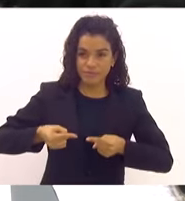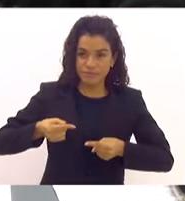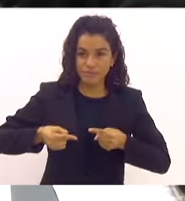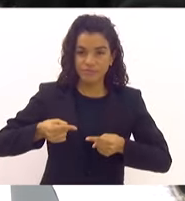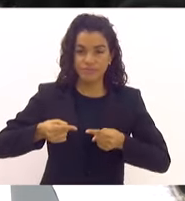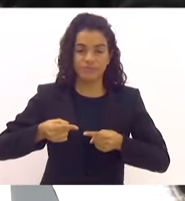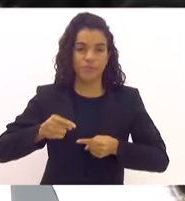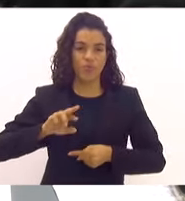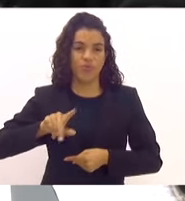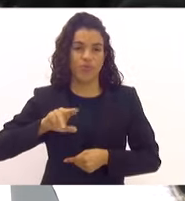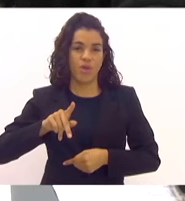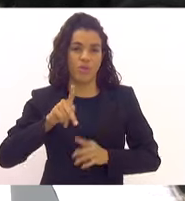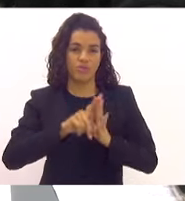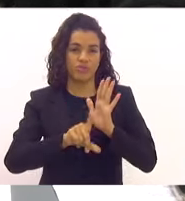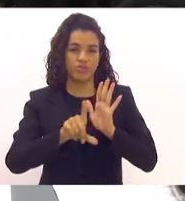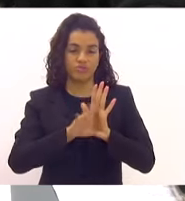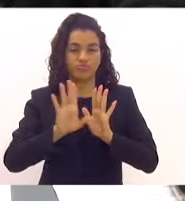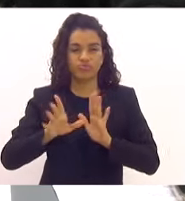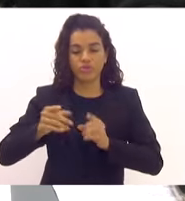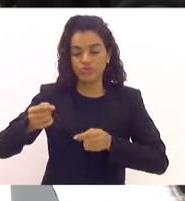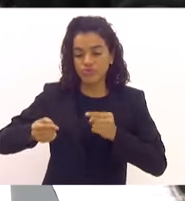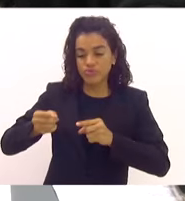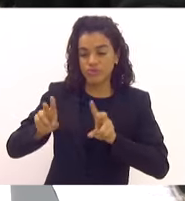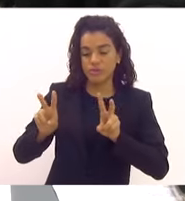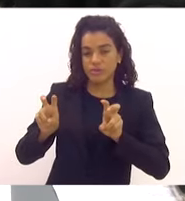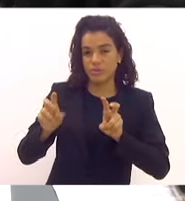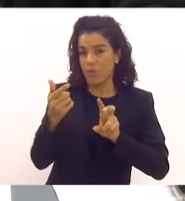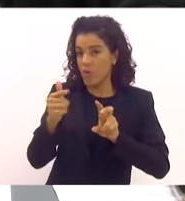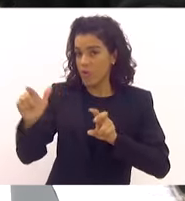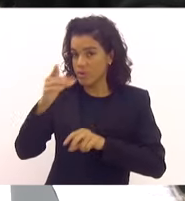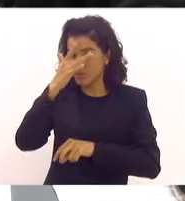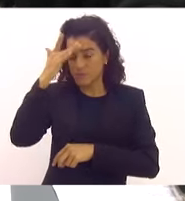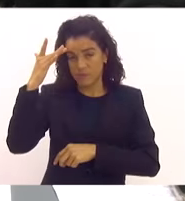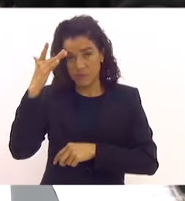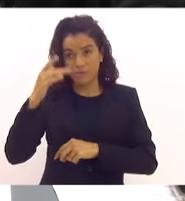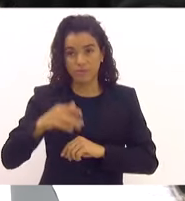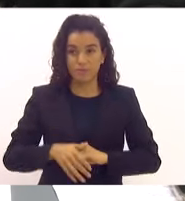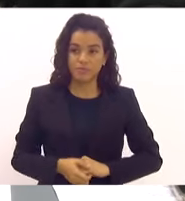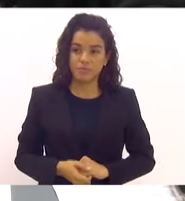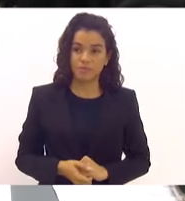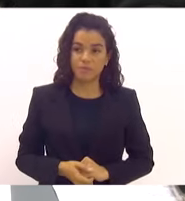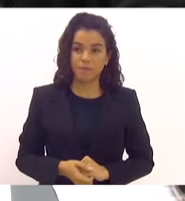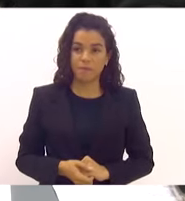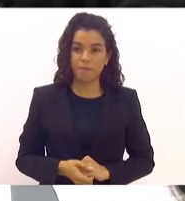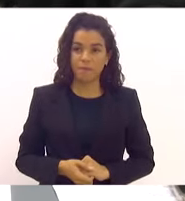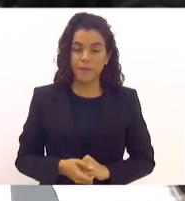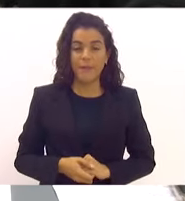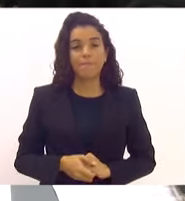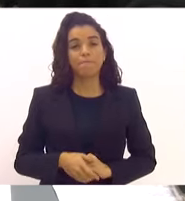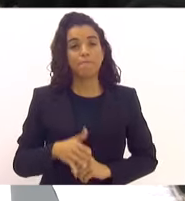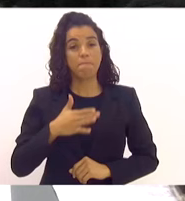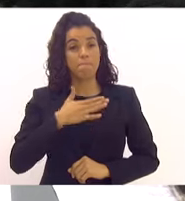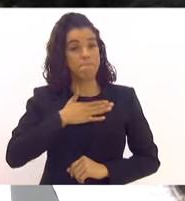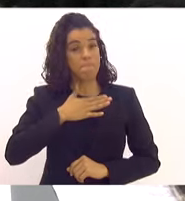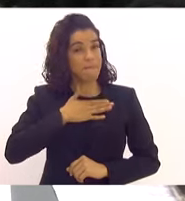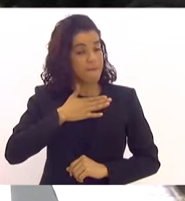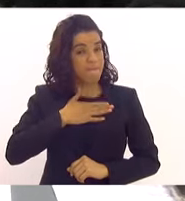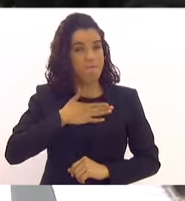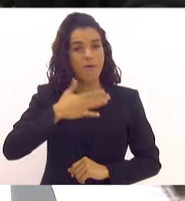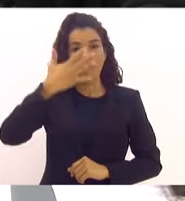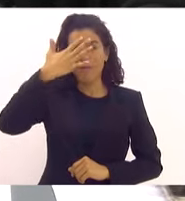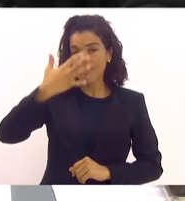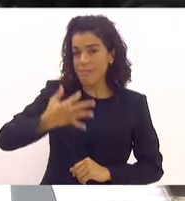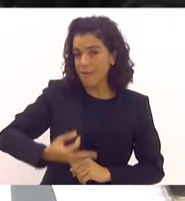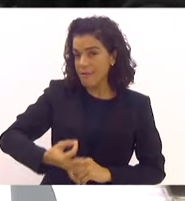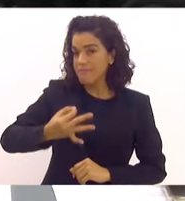não em projeto de lei, já discuti esse tema com outras pessoas. E quem, no meu entendimento, vai decidir